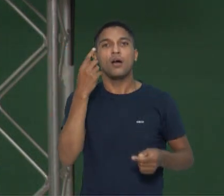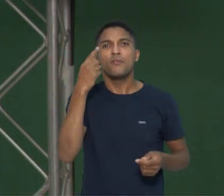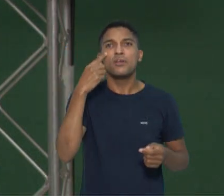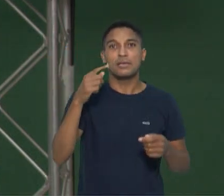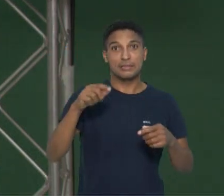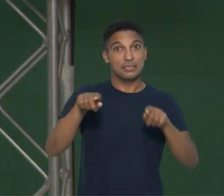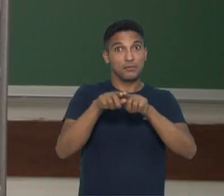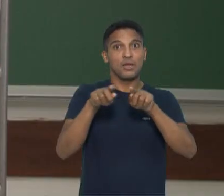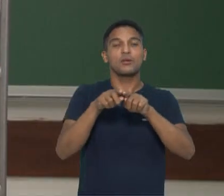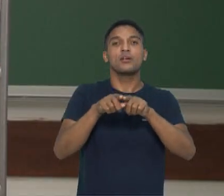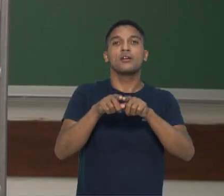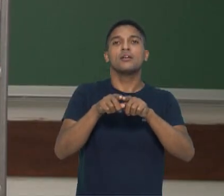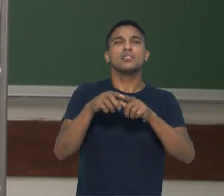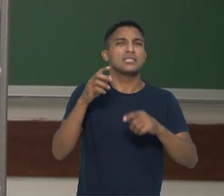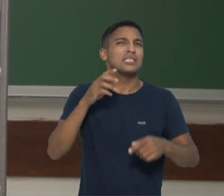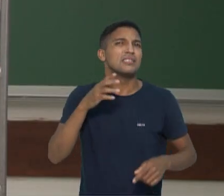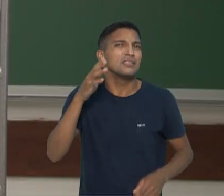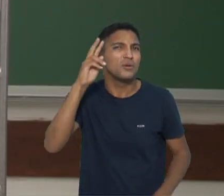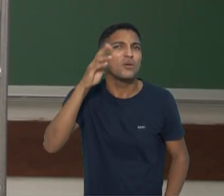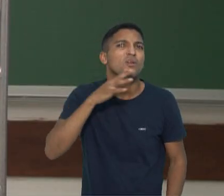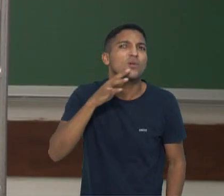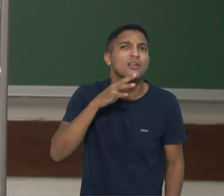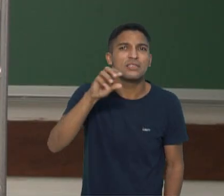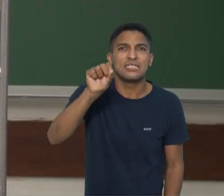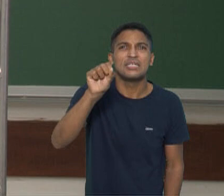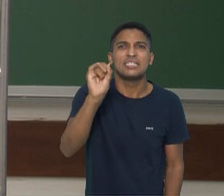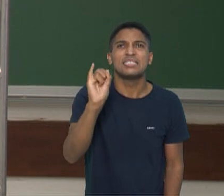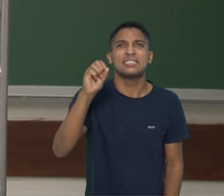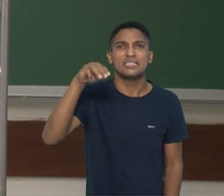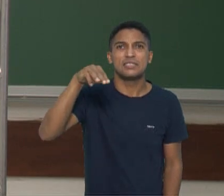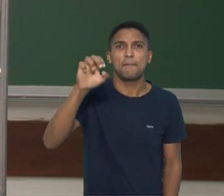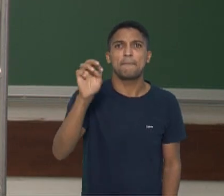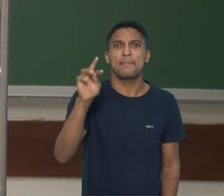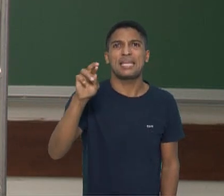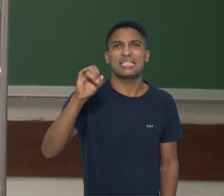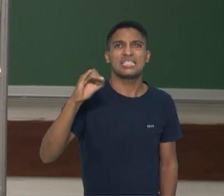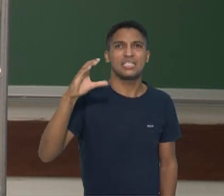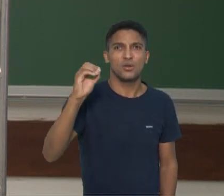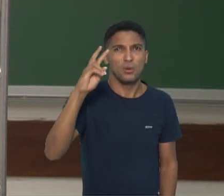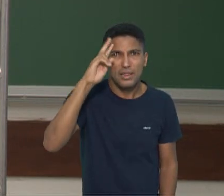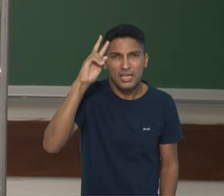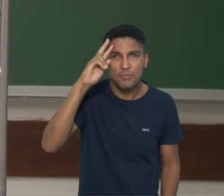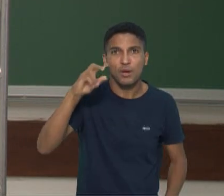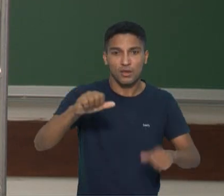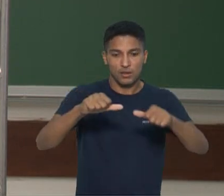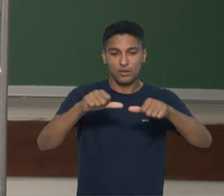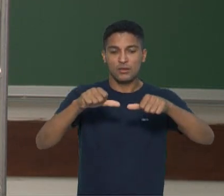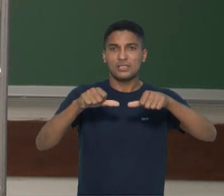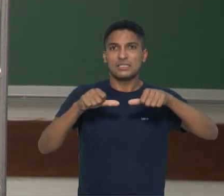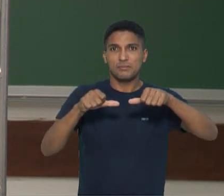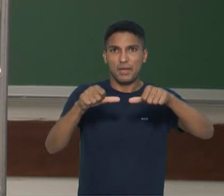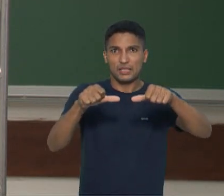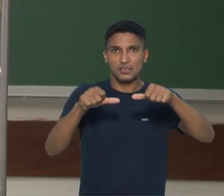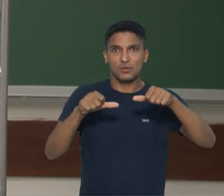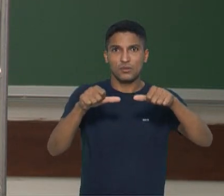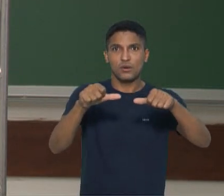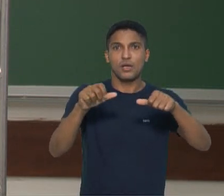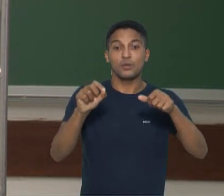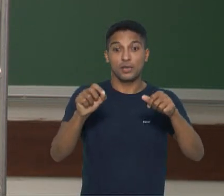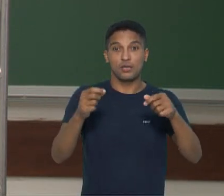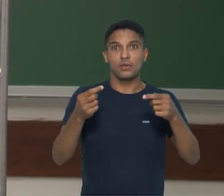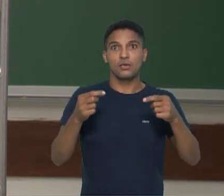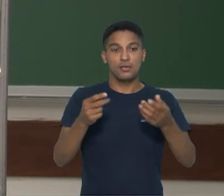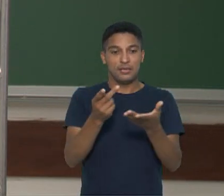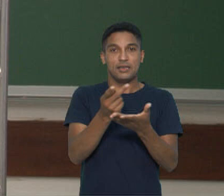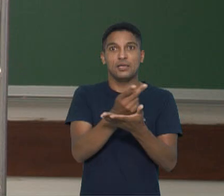é simétrico? Vocês lembram o que é simétrico? Lembram disso? Quando a gente passa uma linha sobre